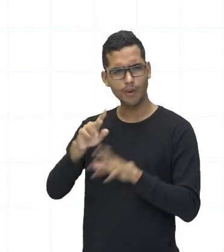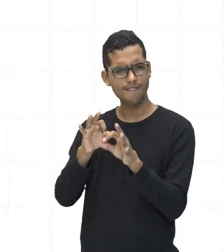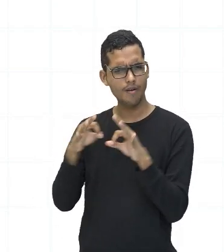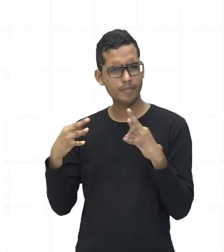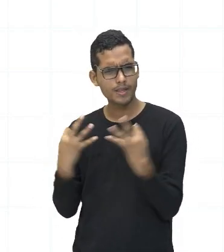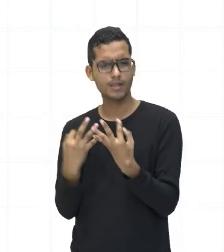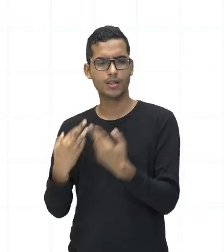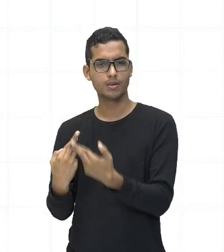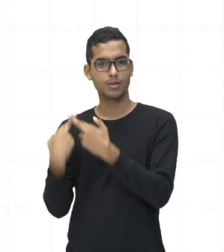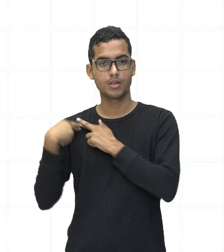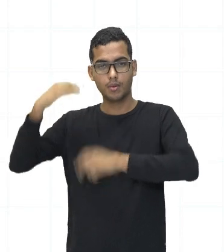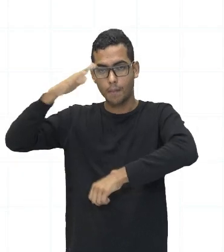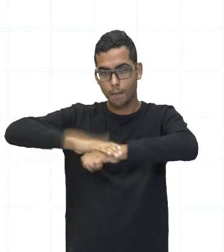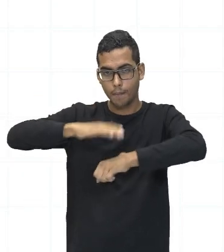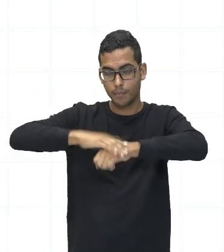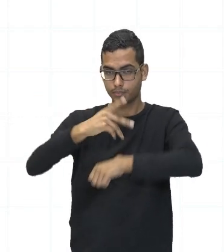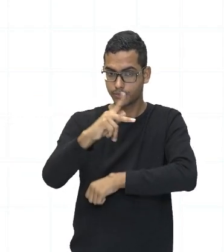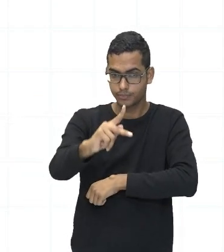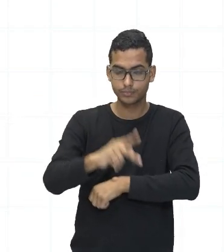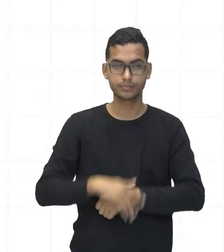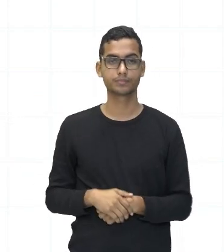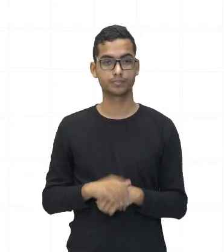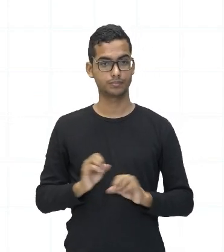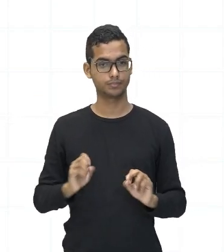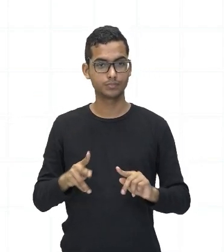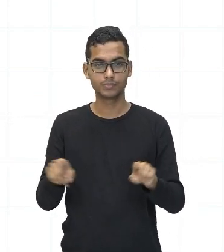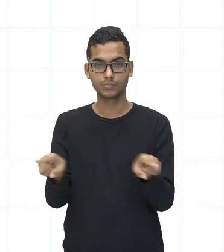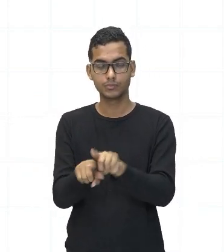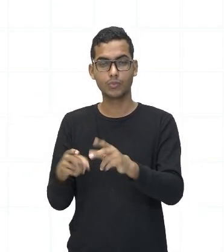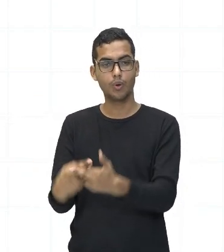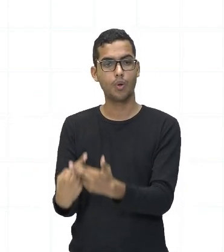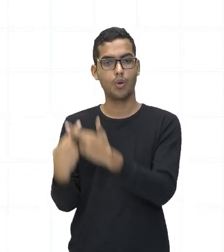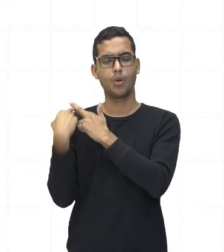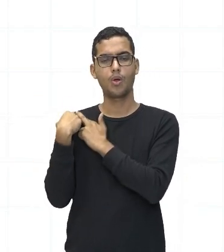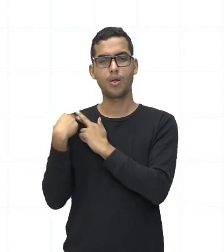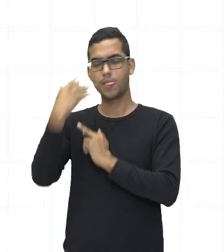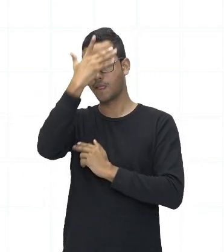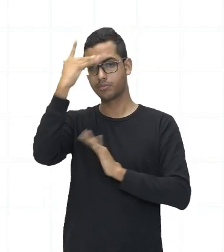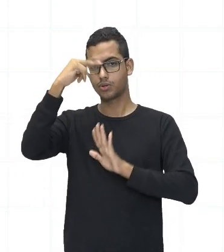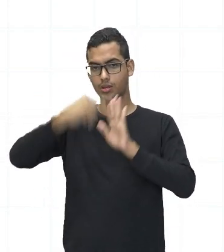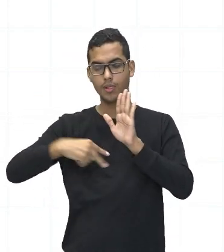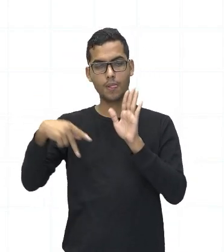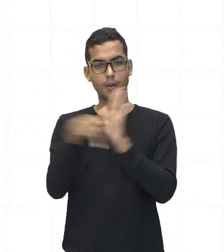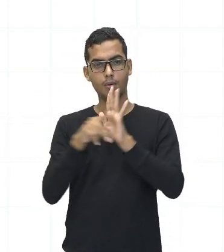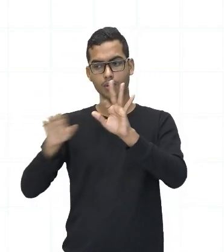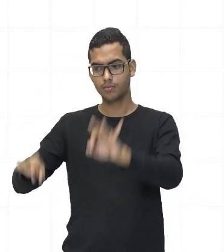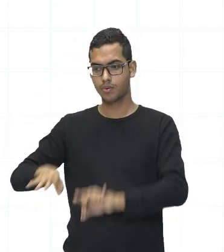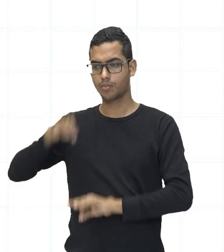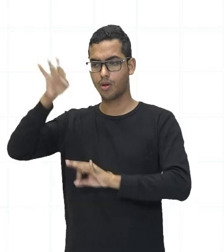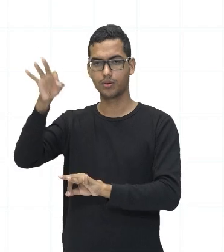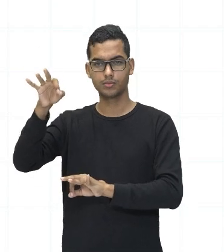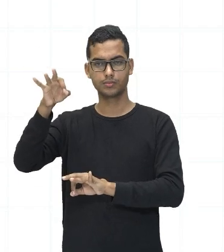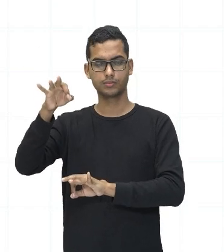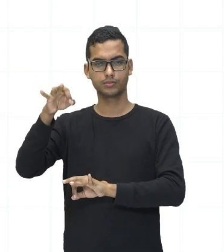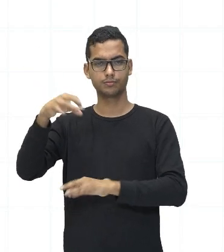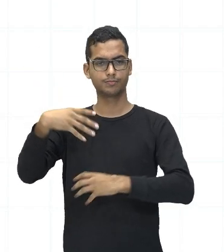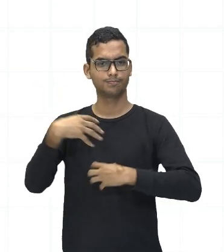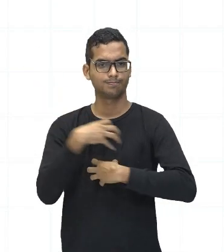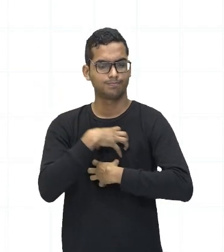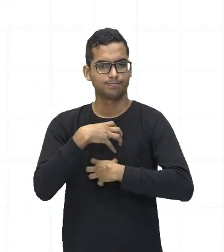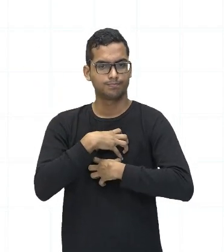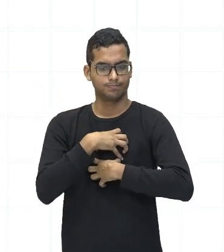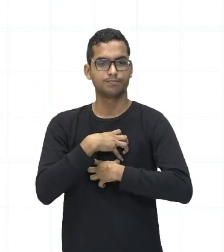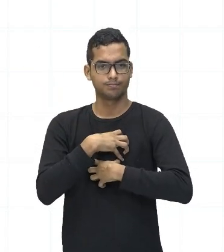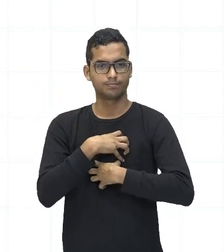família, ok? Então, nesse sentido, é a responsabilidade de quem lê o cartaz. Então, a sensibilização é